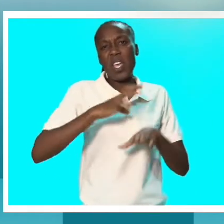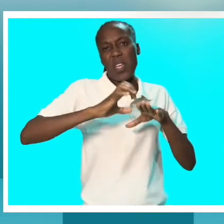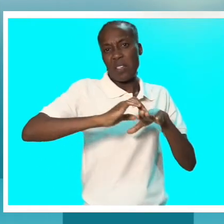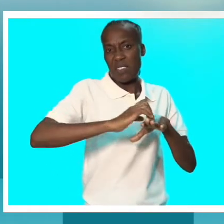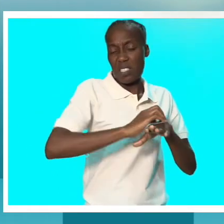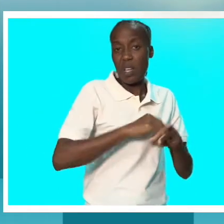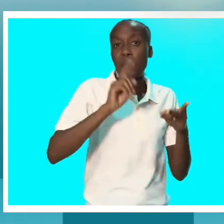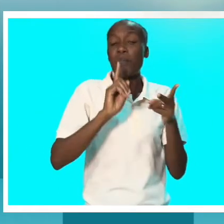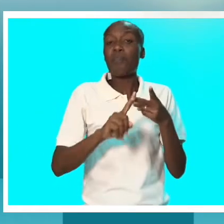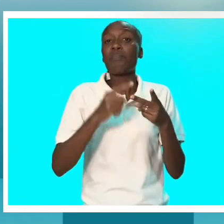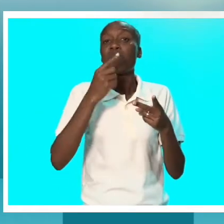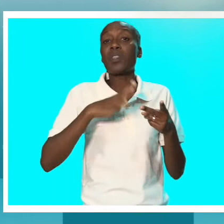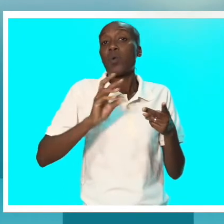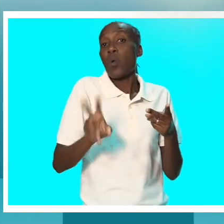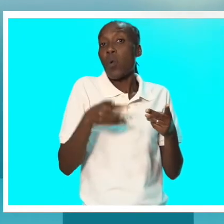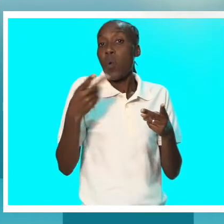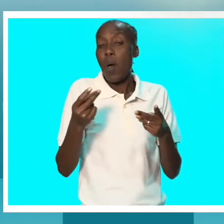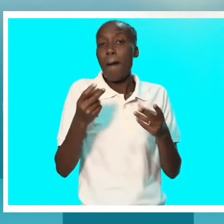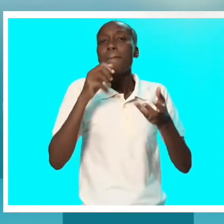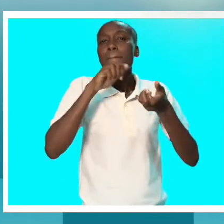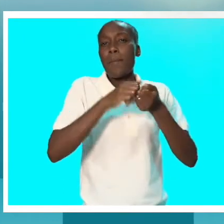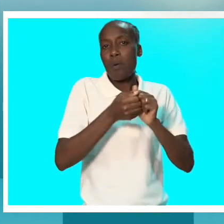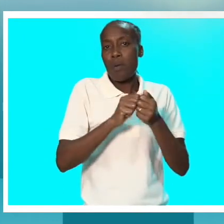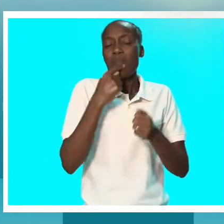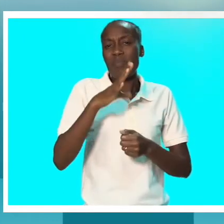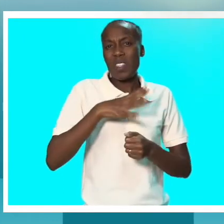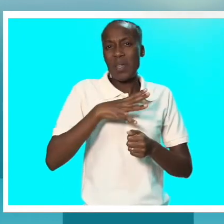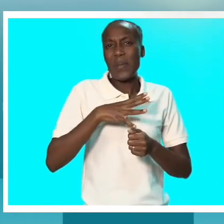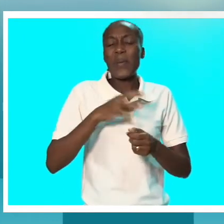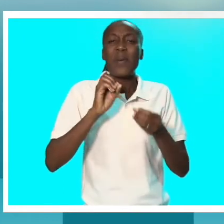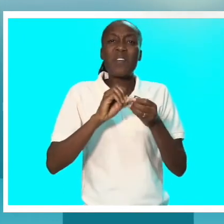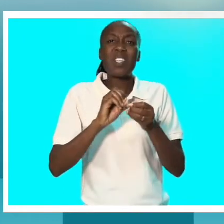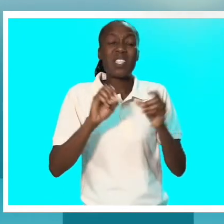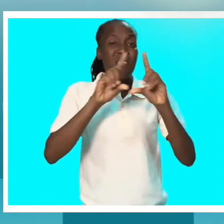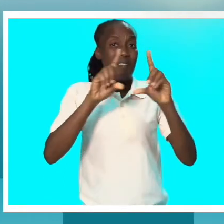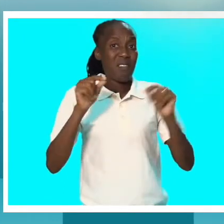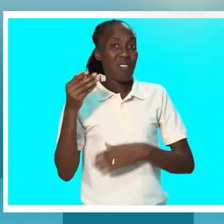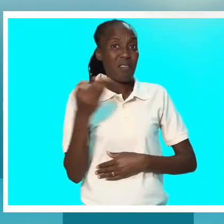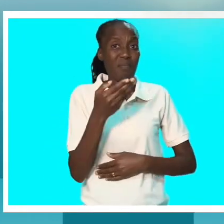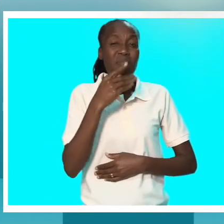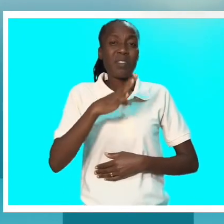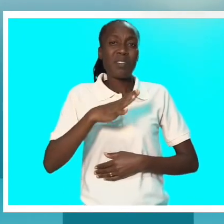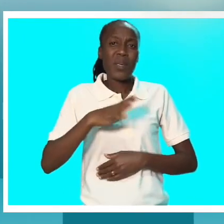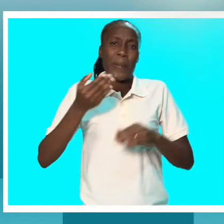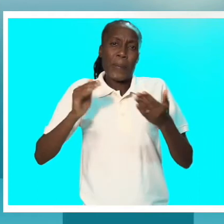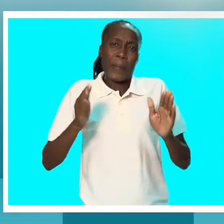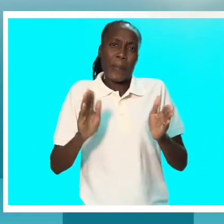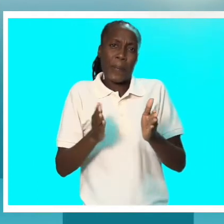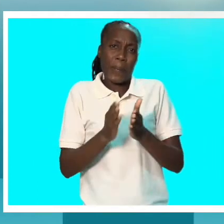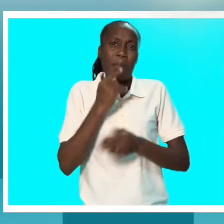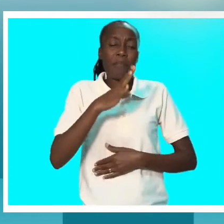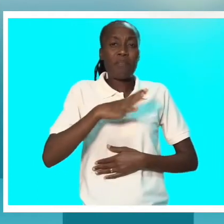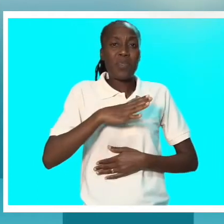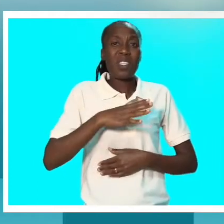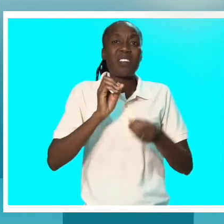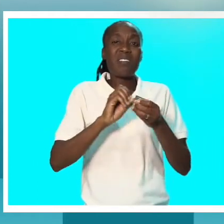é a infecção. O segundo é o resultado da aterosclerose, em que há uma diminuição